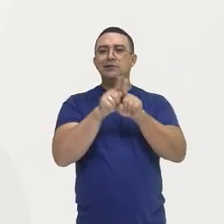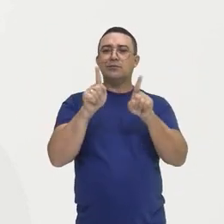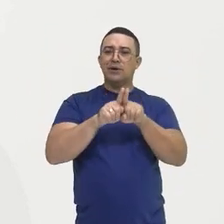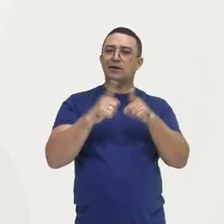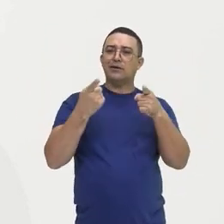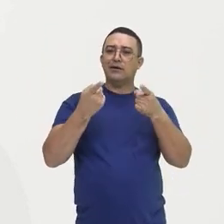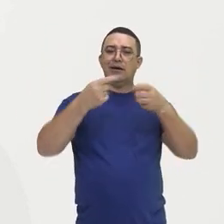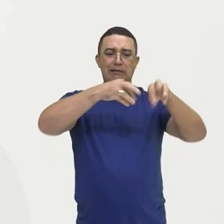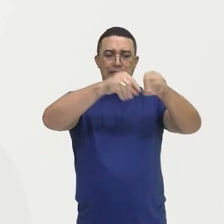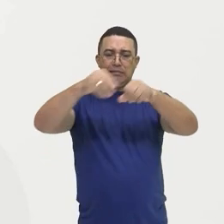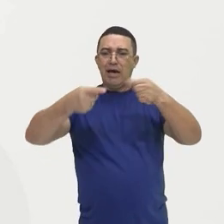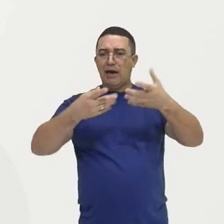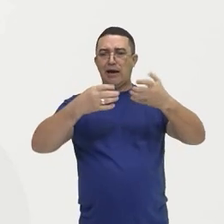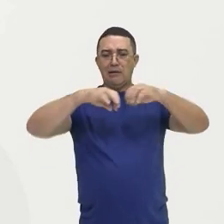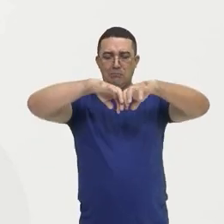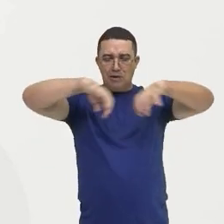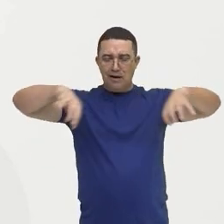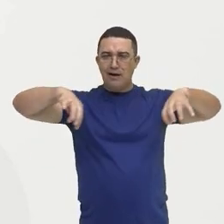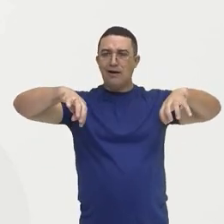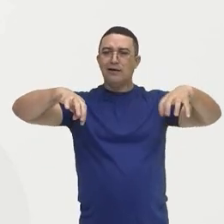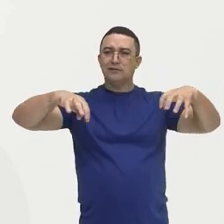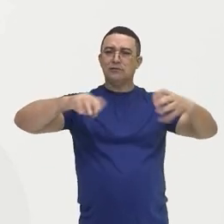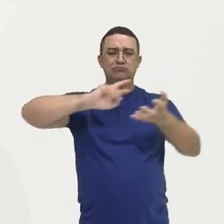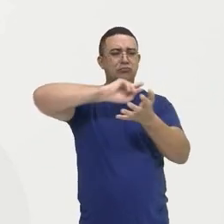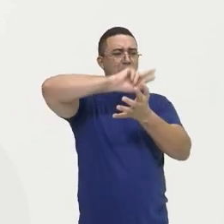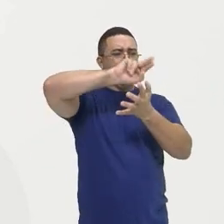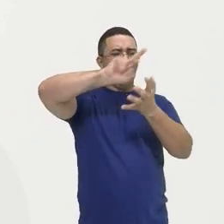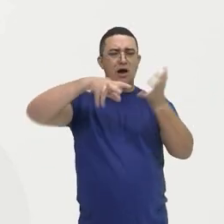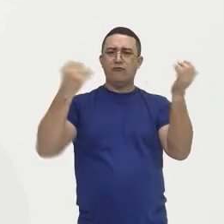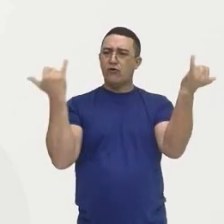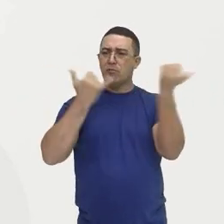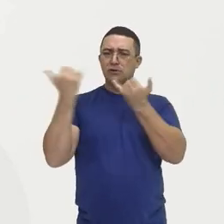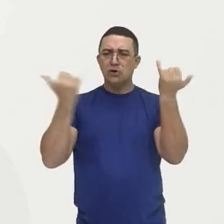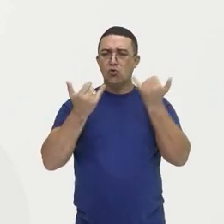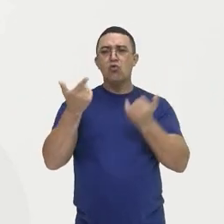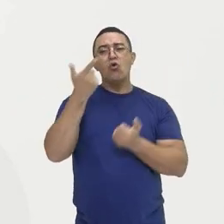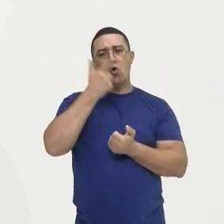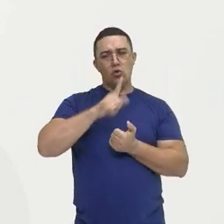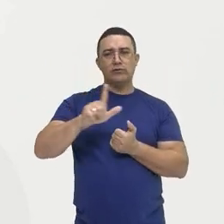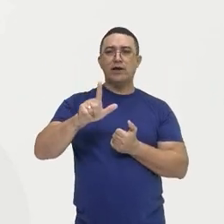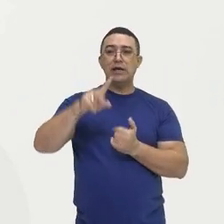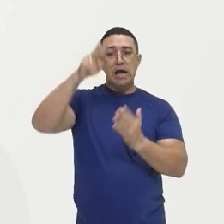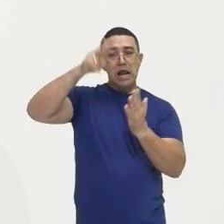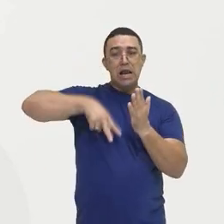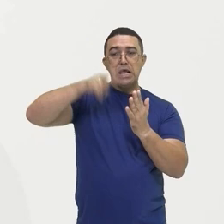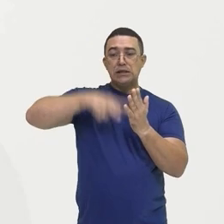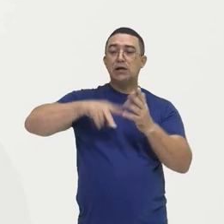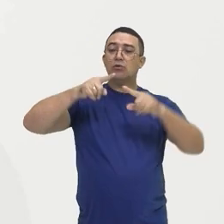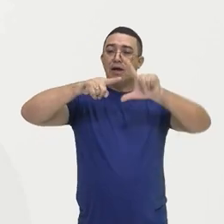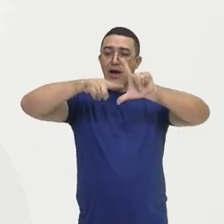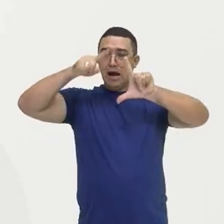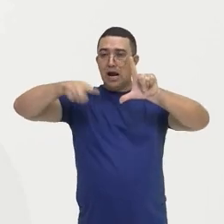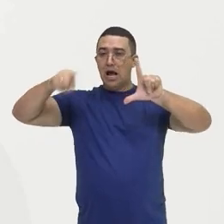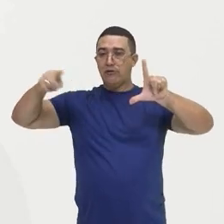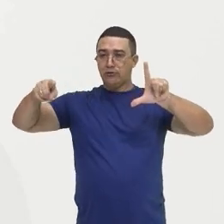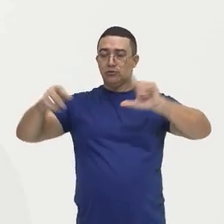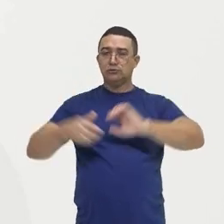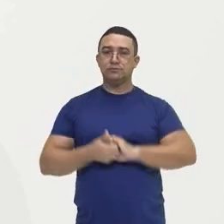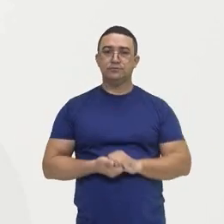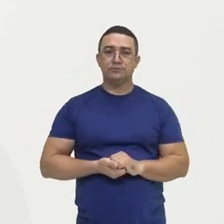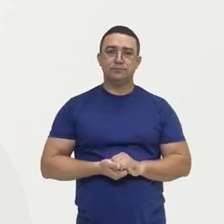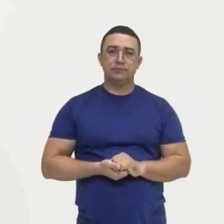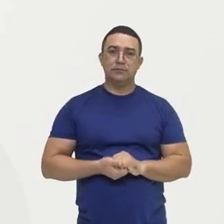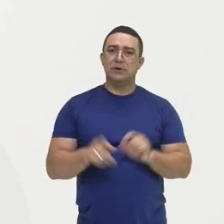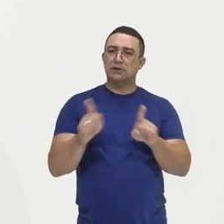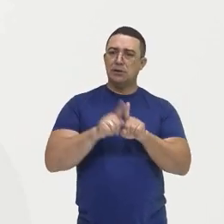erosão, de terras, assoreamento, muitas informações que eu posso obter através dos gráficos e infográficos, né? Questão